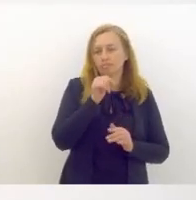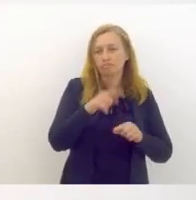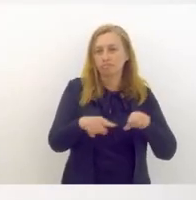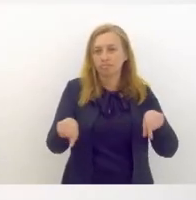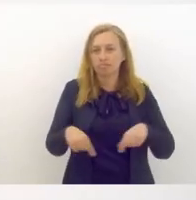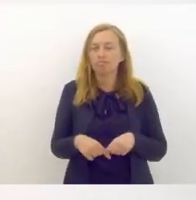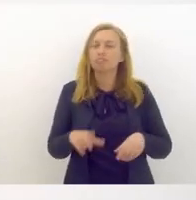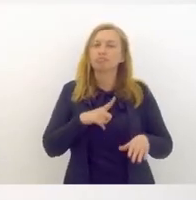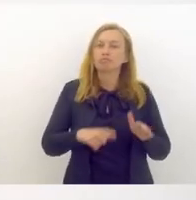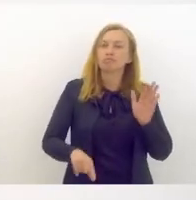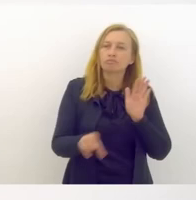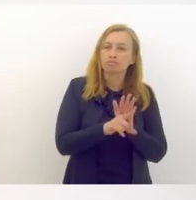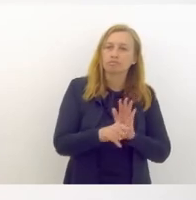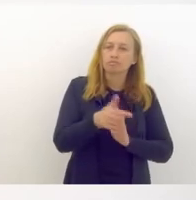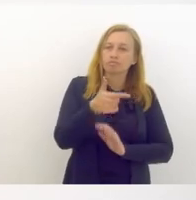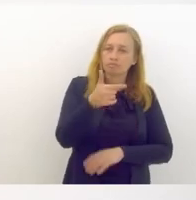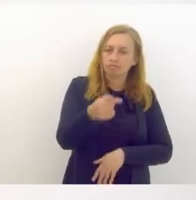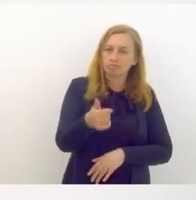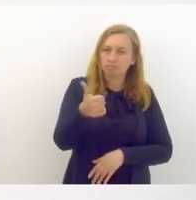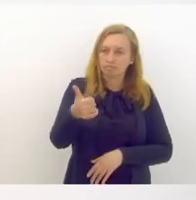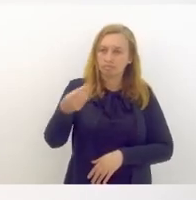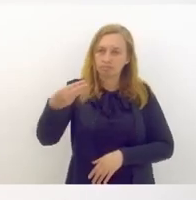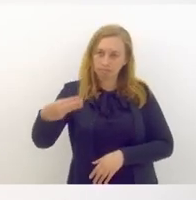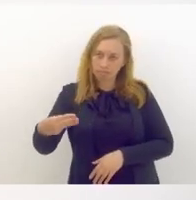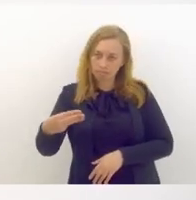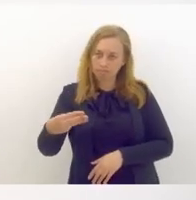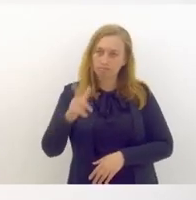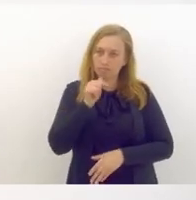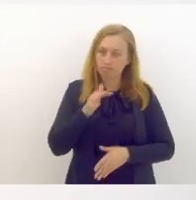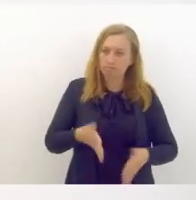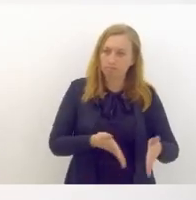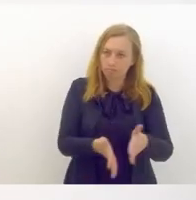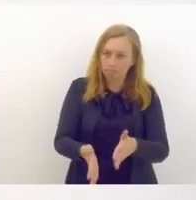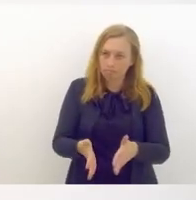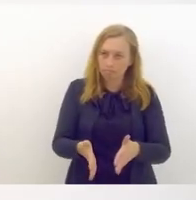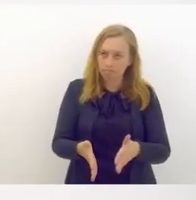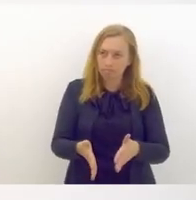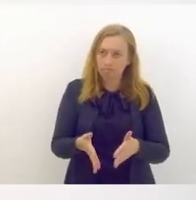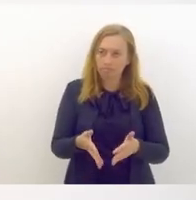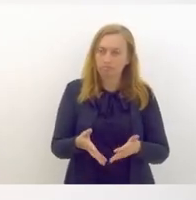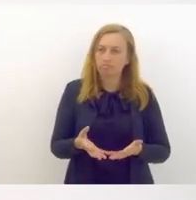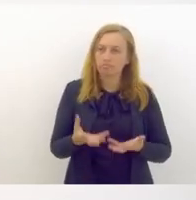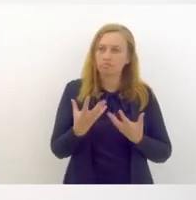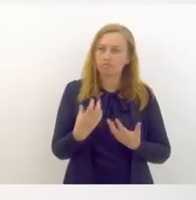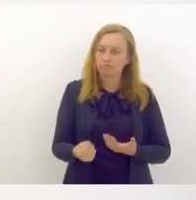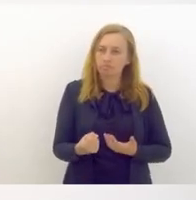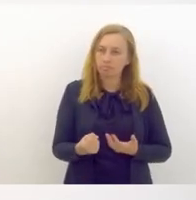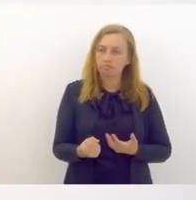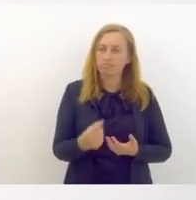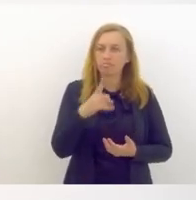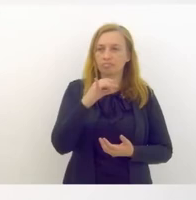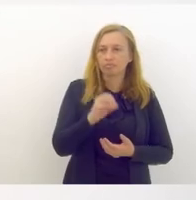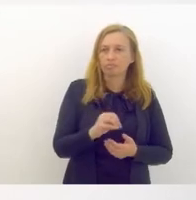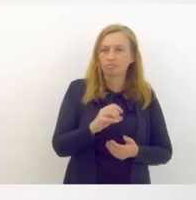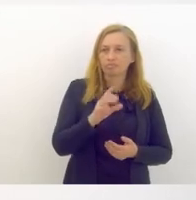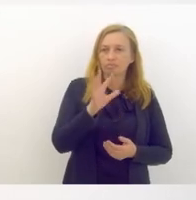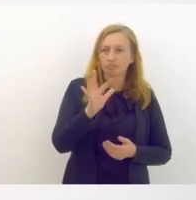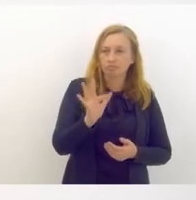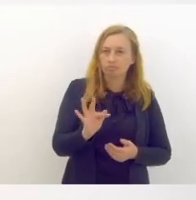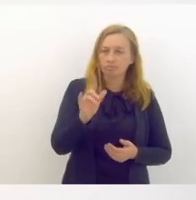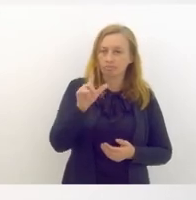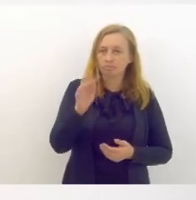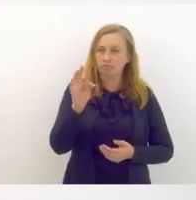a Lei 7.803 para Rio, que foi totalmente absorvido pelo atual Código Florestal, mas na época era uma